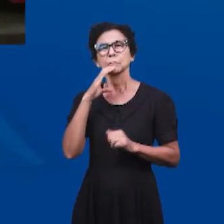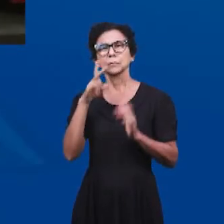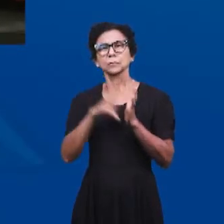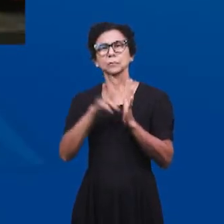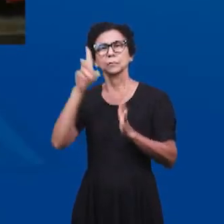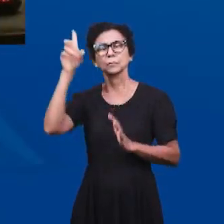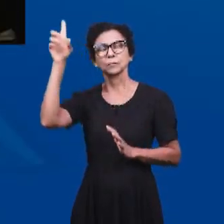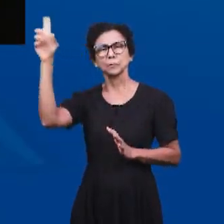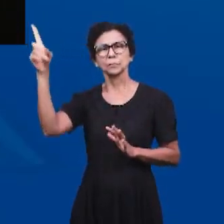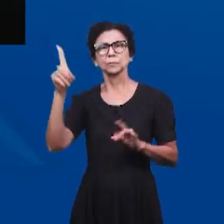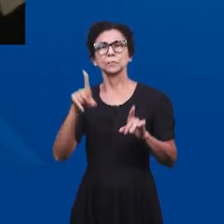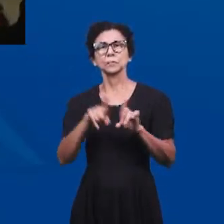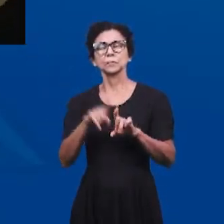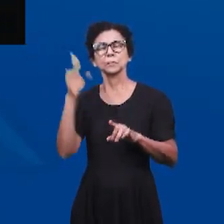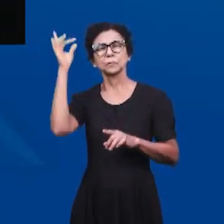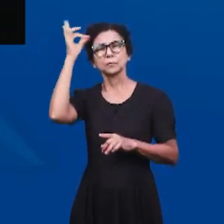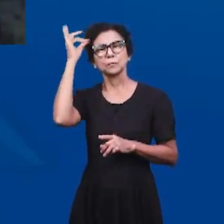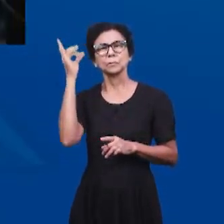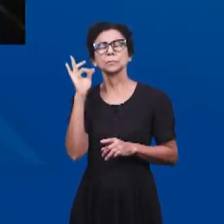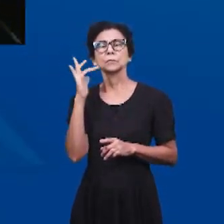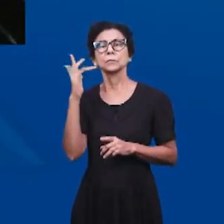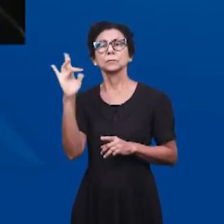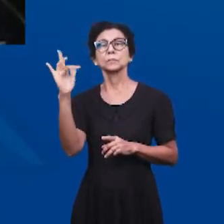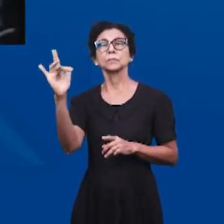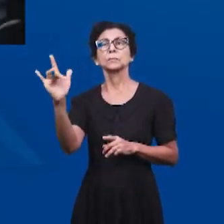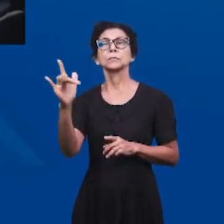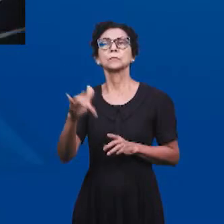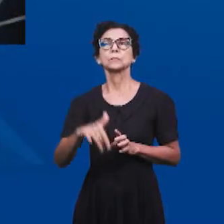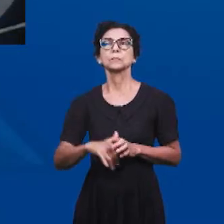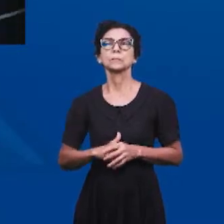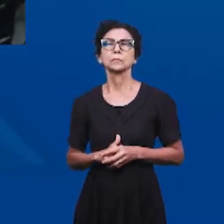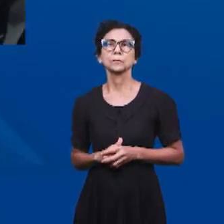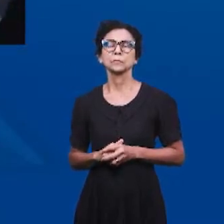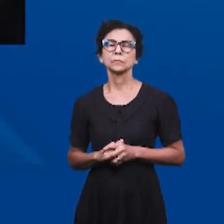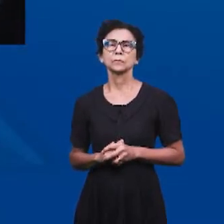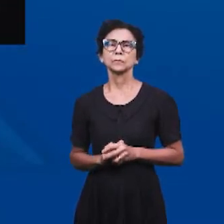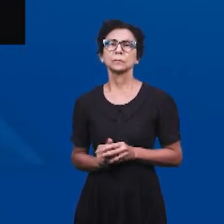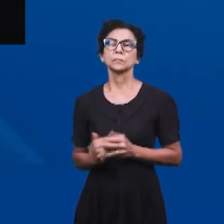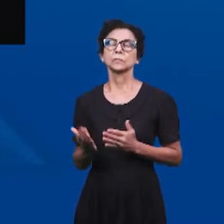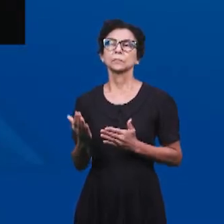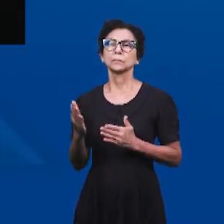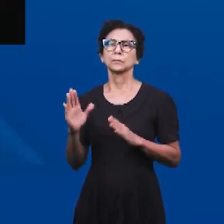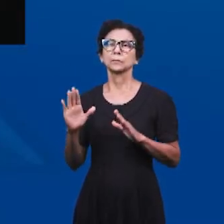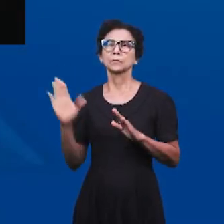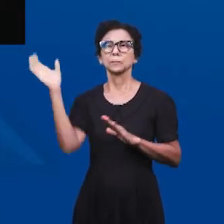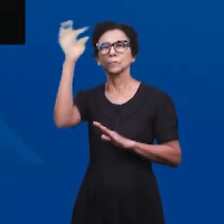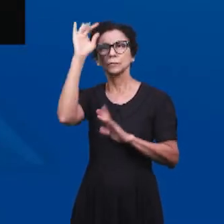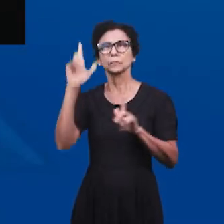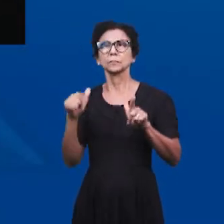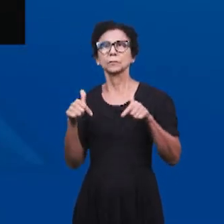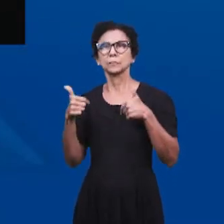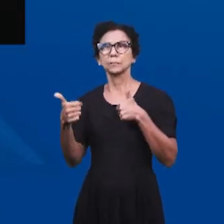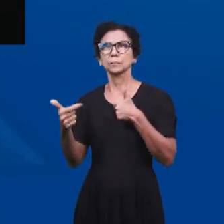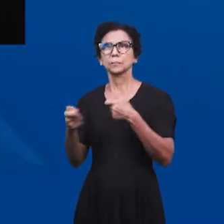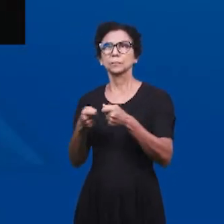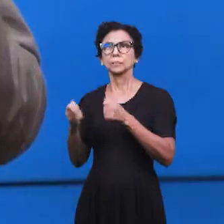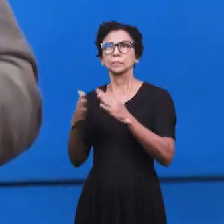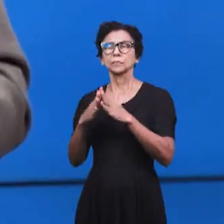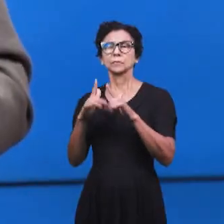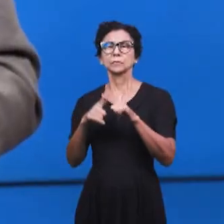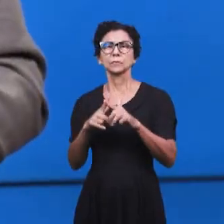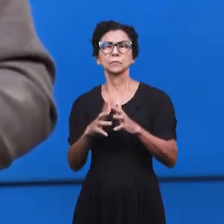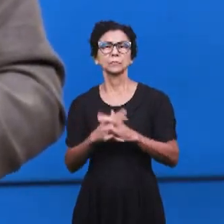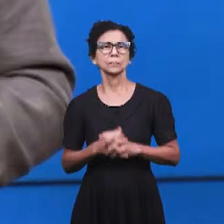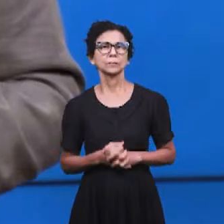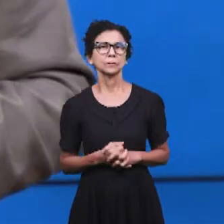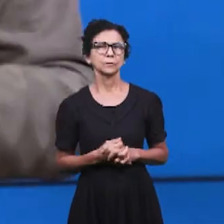Espírito do temor, que é o Espírito que está hoje regindo a igreja nesse último dia. A todos a paz do Senhor Jesus. Glória